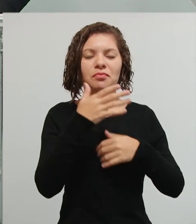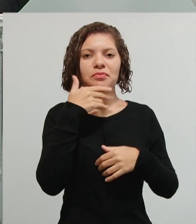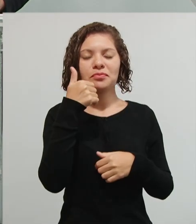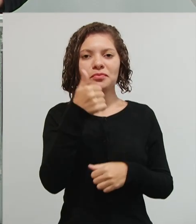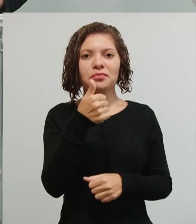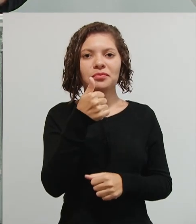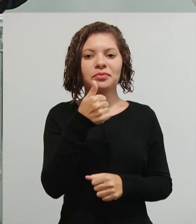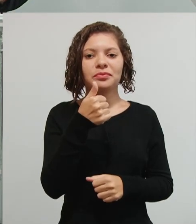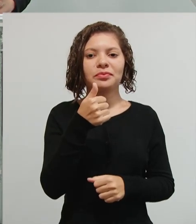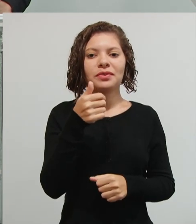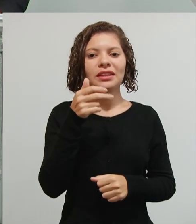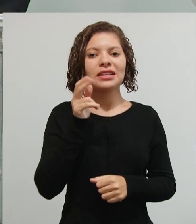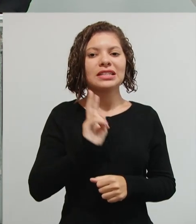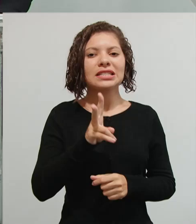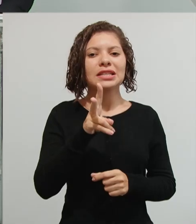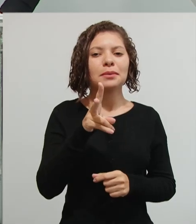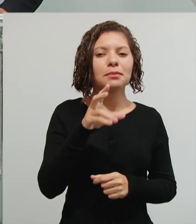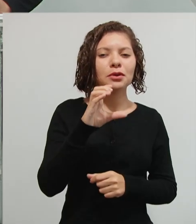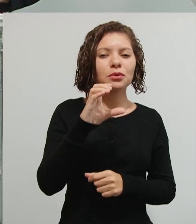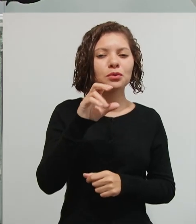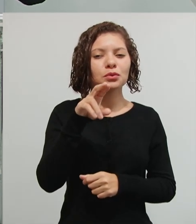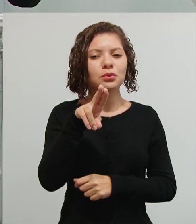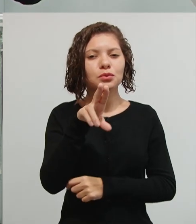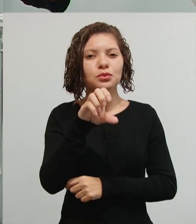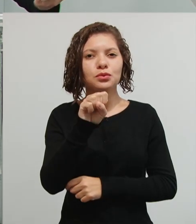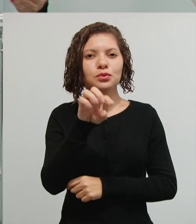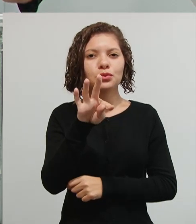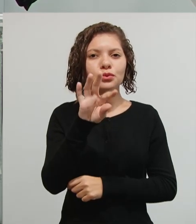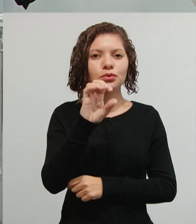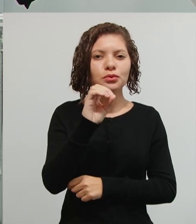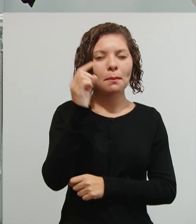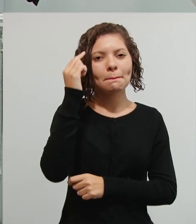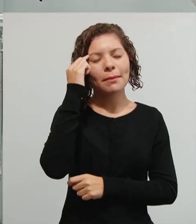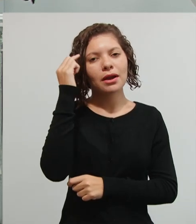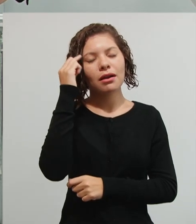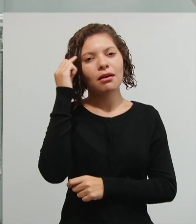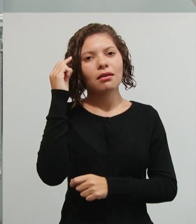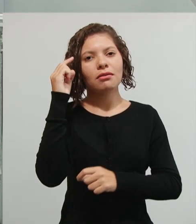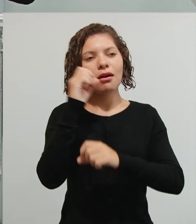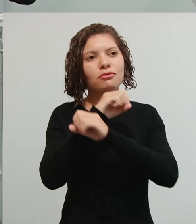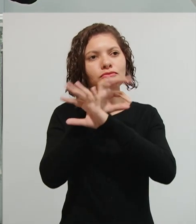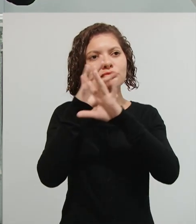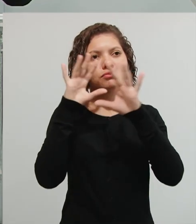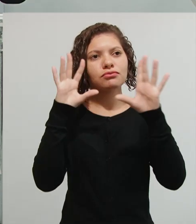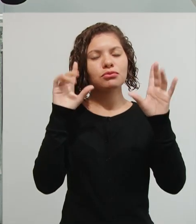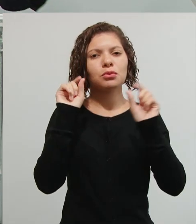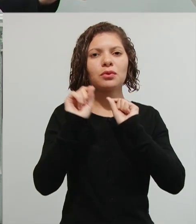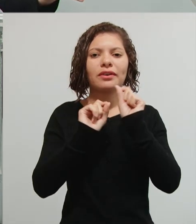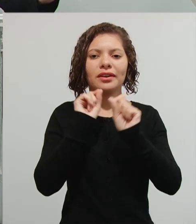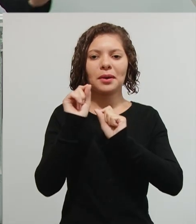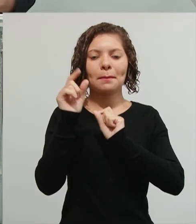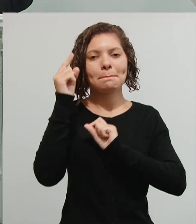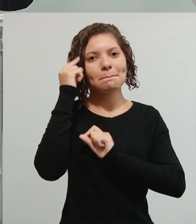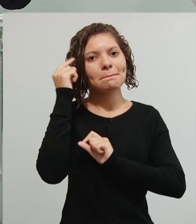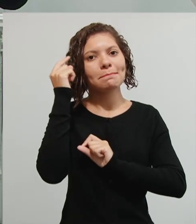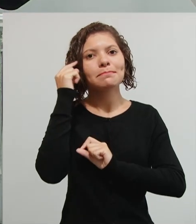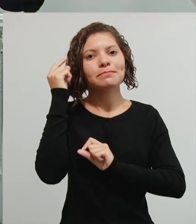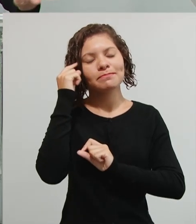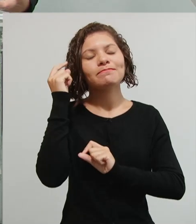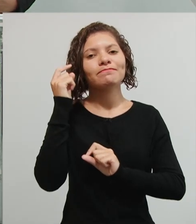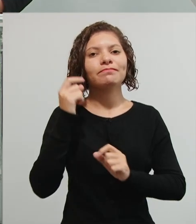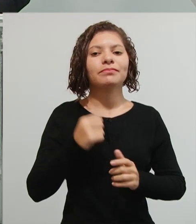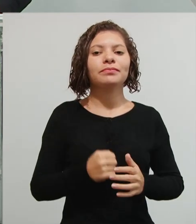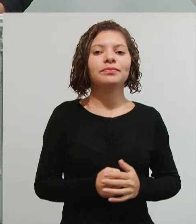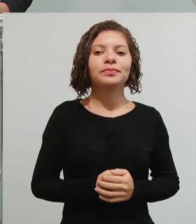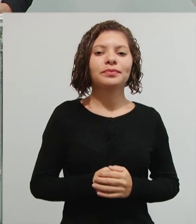Então, toda vez que a gente pensa em custo, a gente vai muito além daquilo que aquilo desembolsou para você fazer aquela escolha, mas